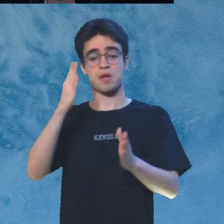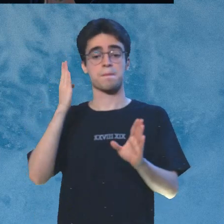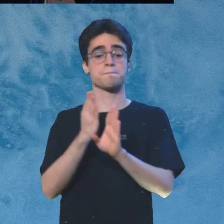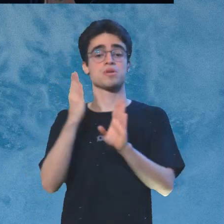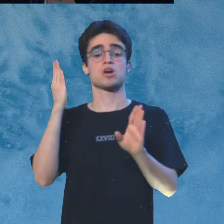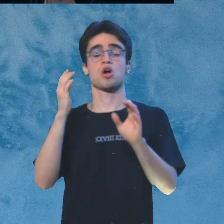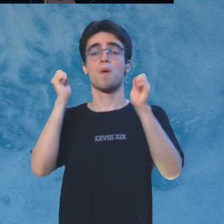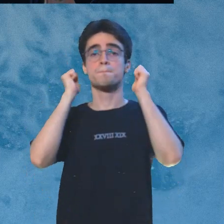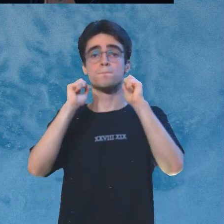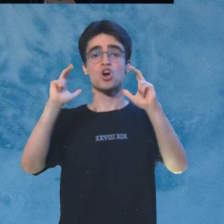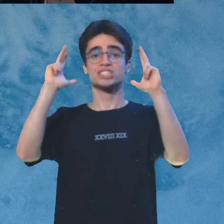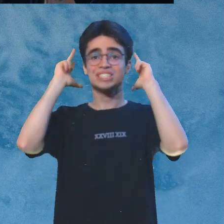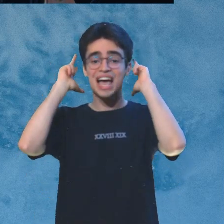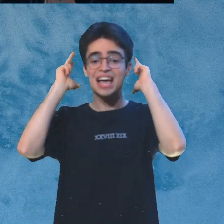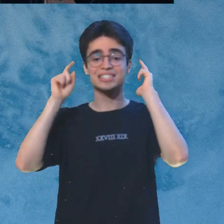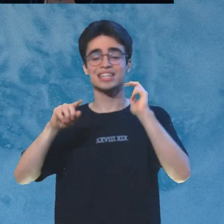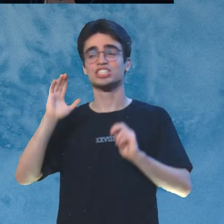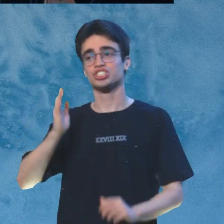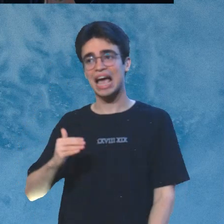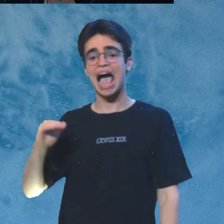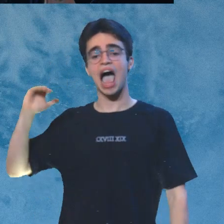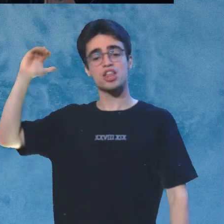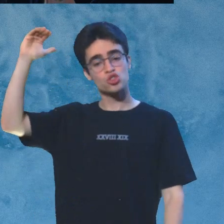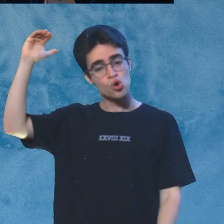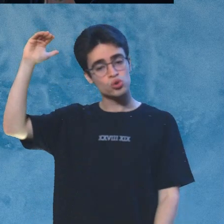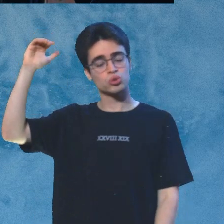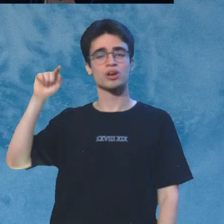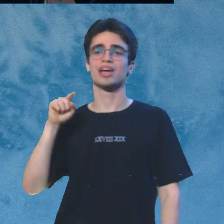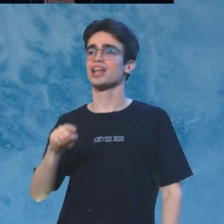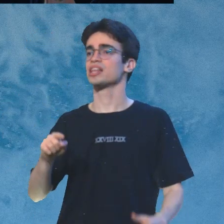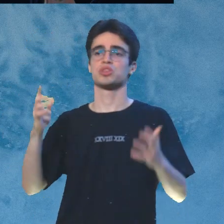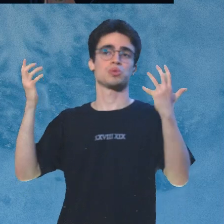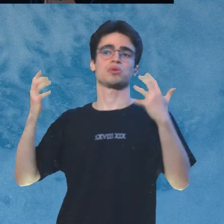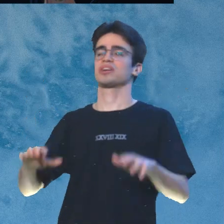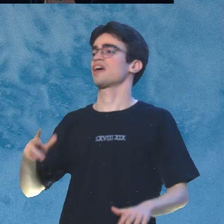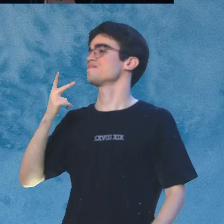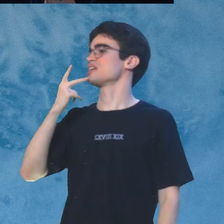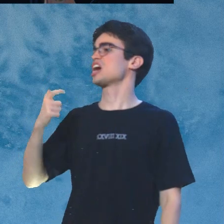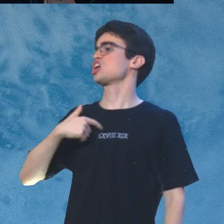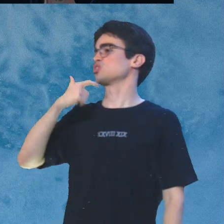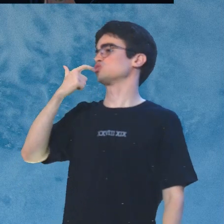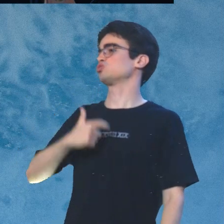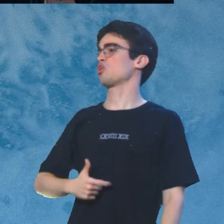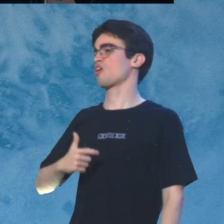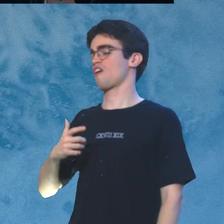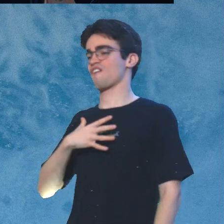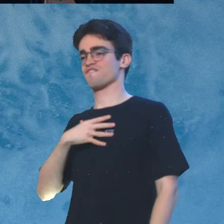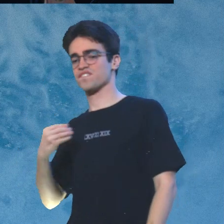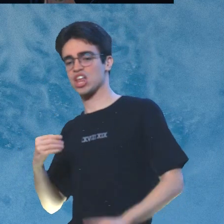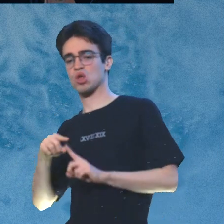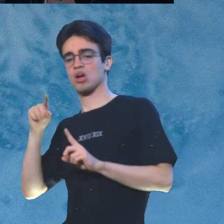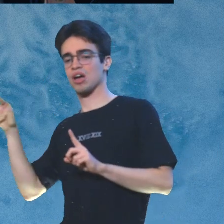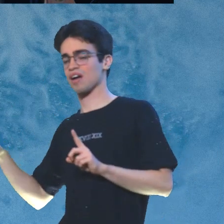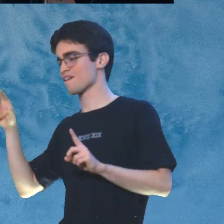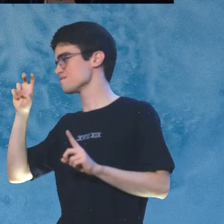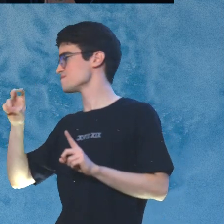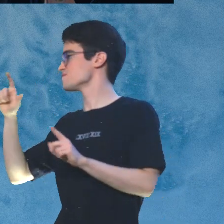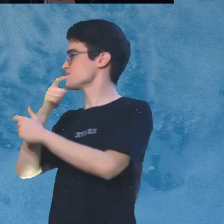Moisés, já adulto, recusou ser chamado filho da filha do